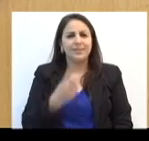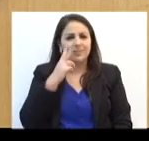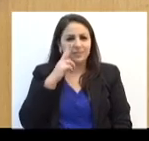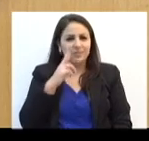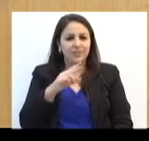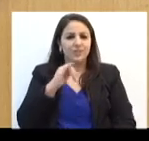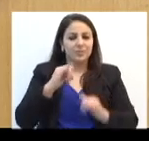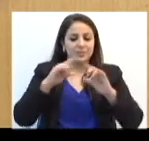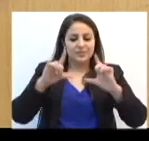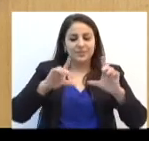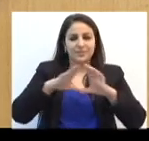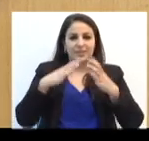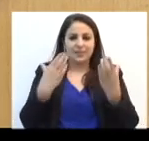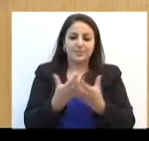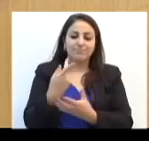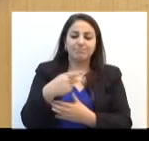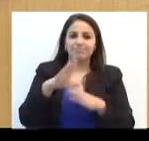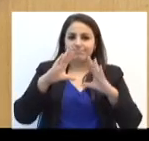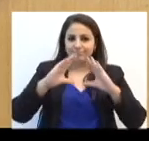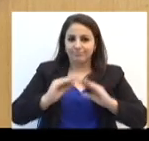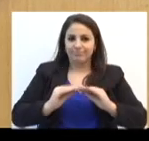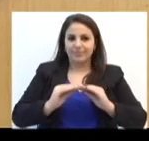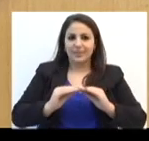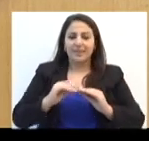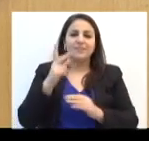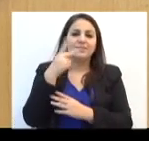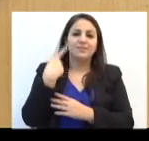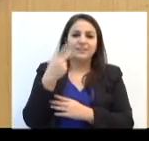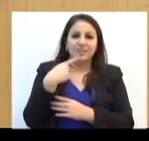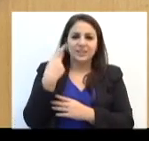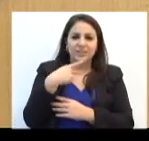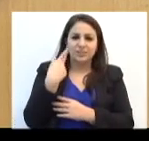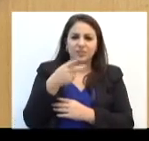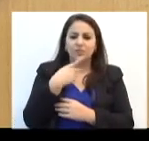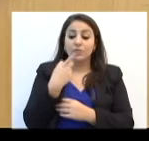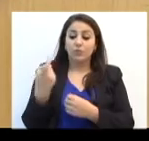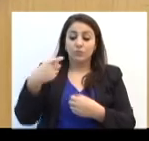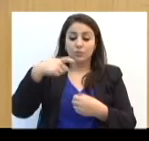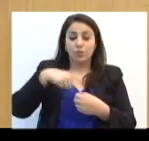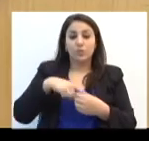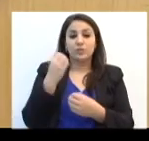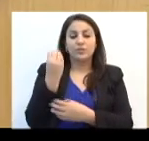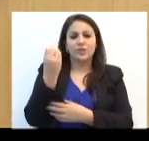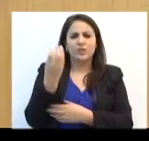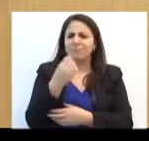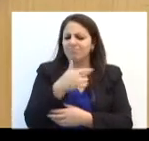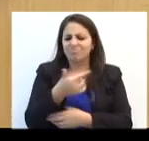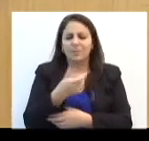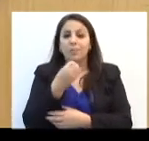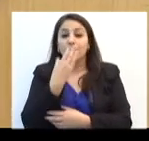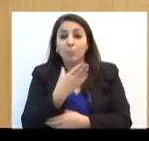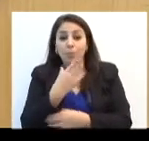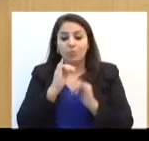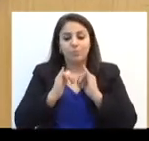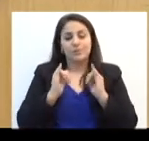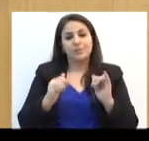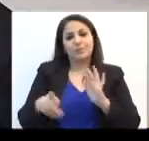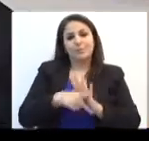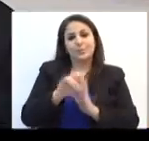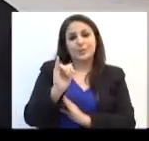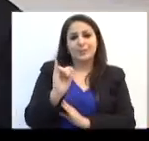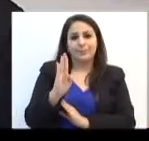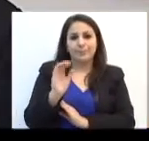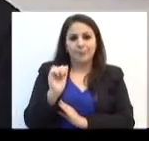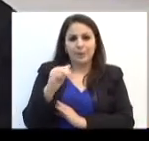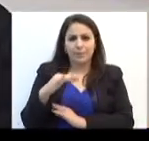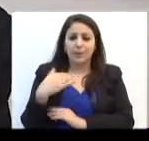Veja no Jornal da Câmara desta noite. Vereadores retornam de viagem sem boas notícias sobre o IBAMA.